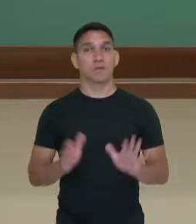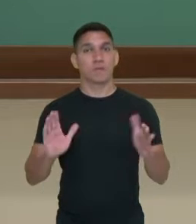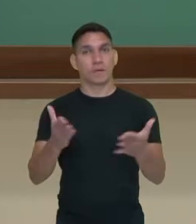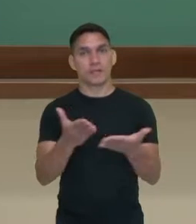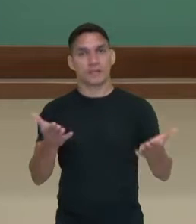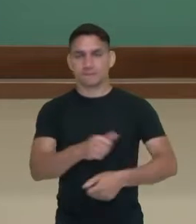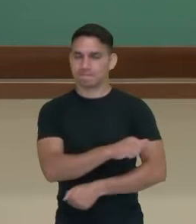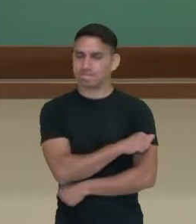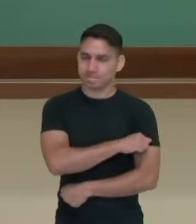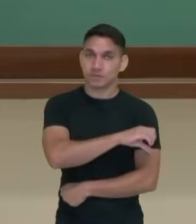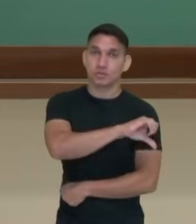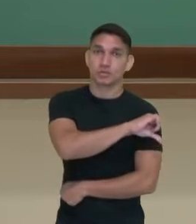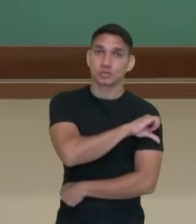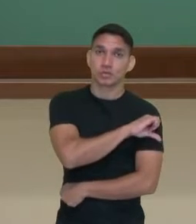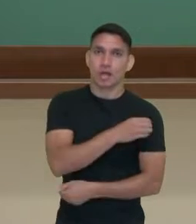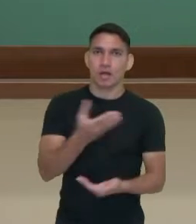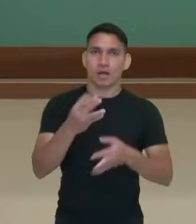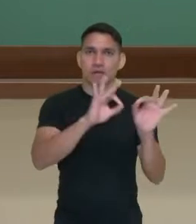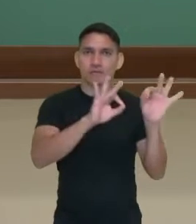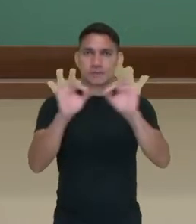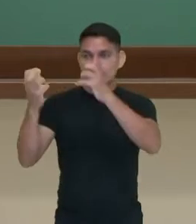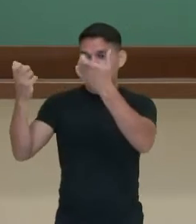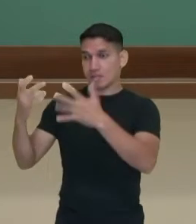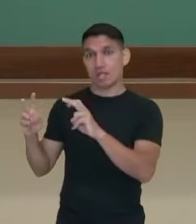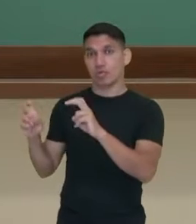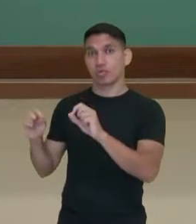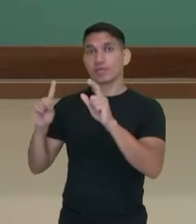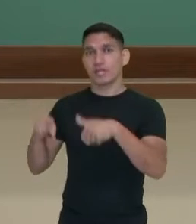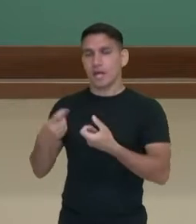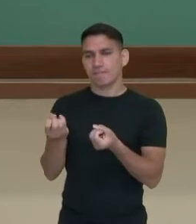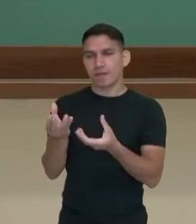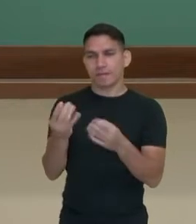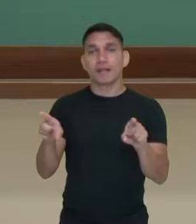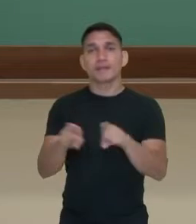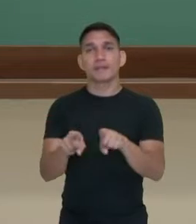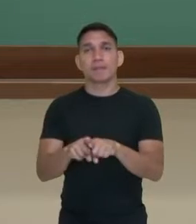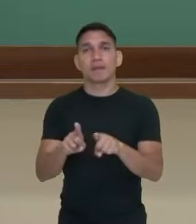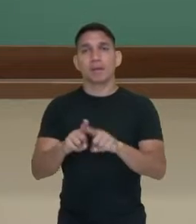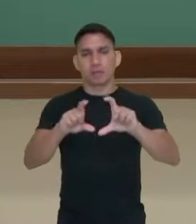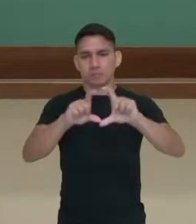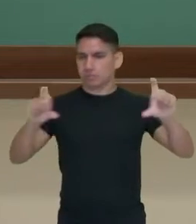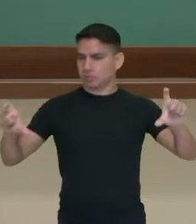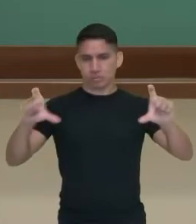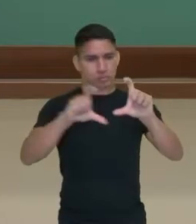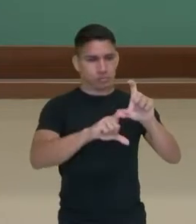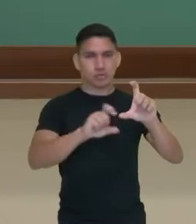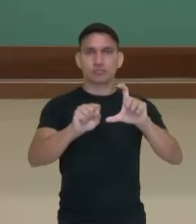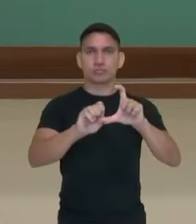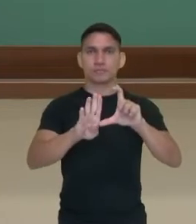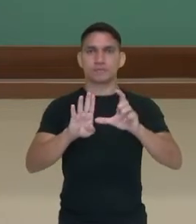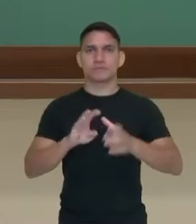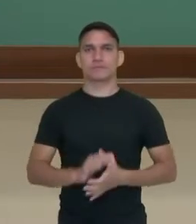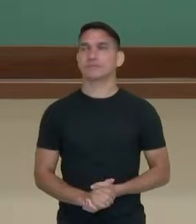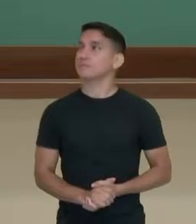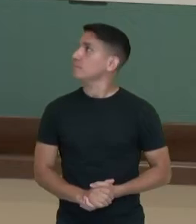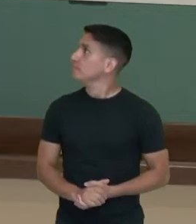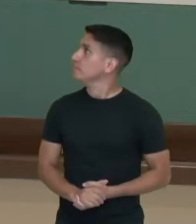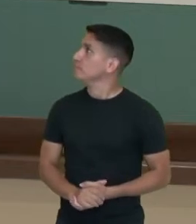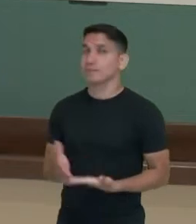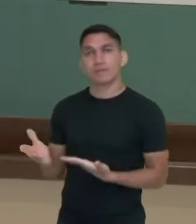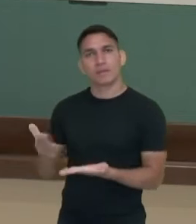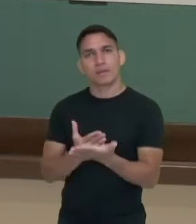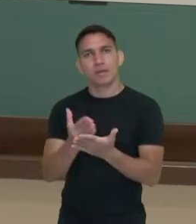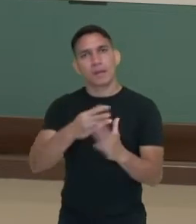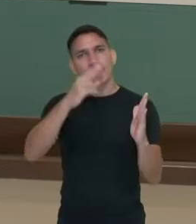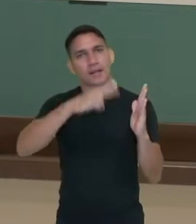Olá, estudantes do nono ano. Nesse vídeo vamos falar sobre notícia e oração subordinada substantiva. Comecemos